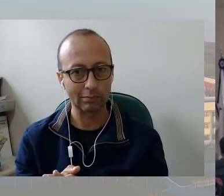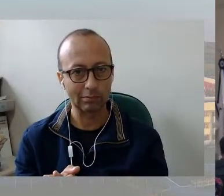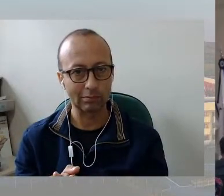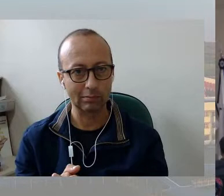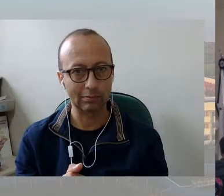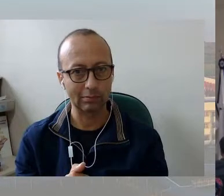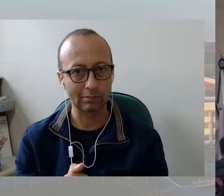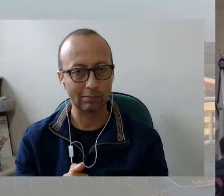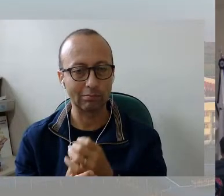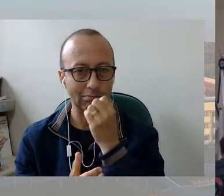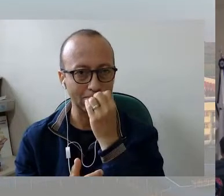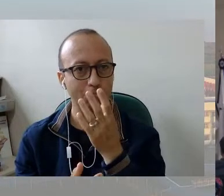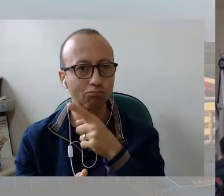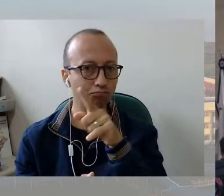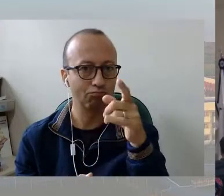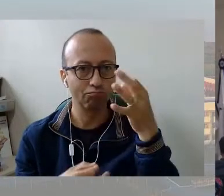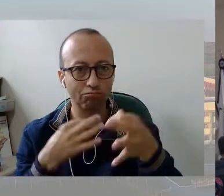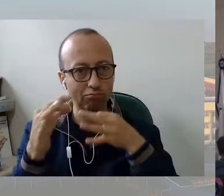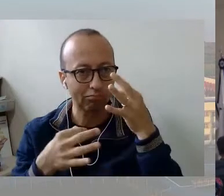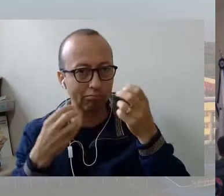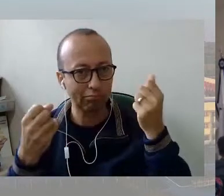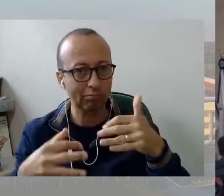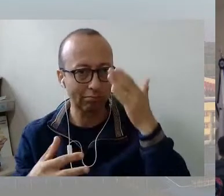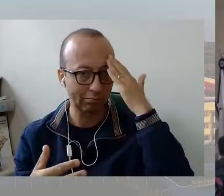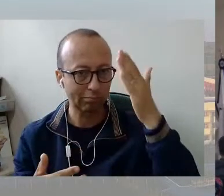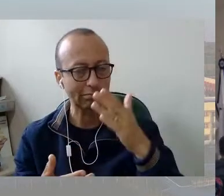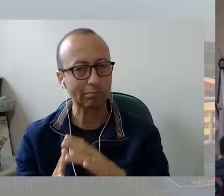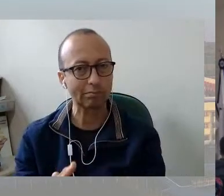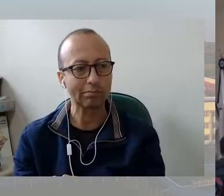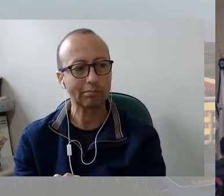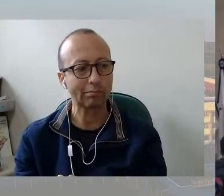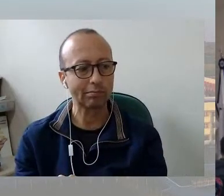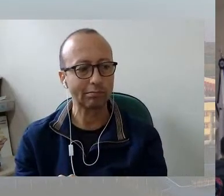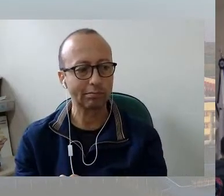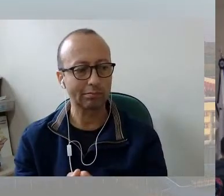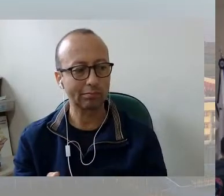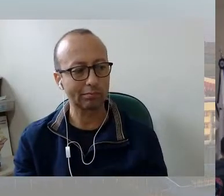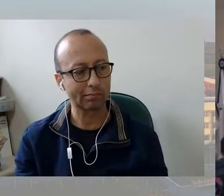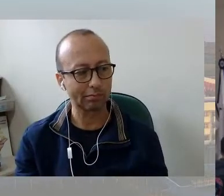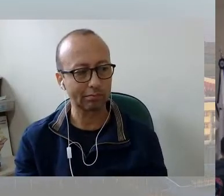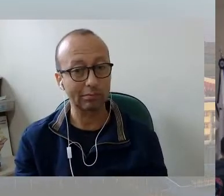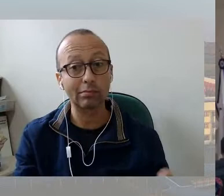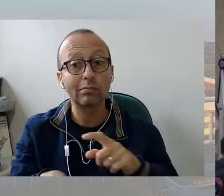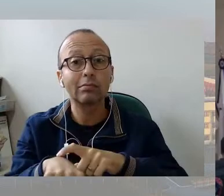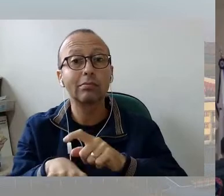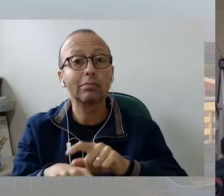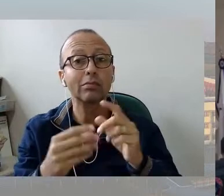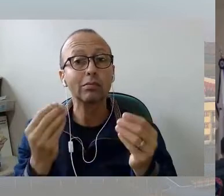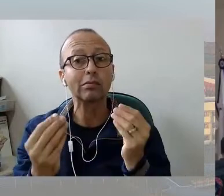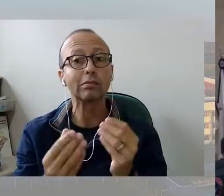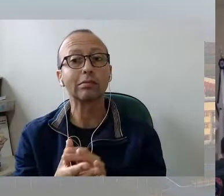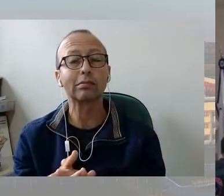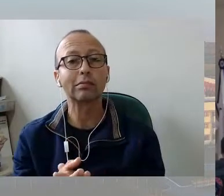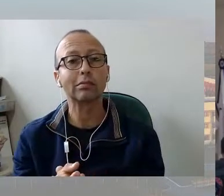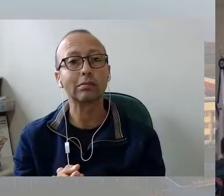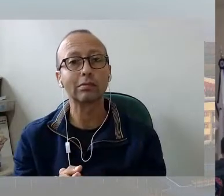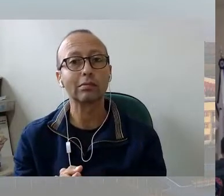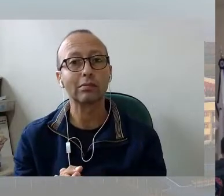Então, agradeço a todas as manifestações. Pessoal, em relação ao horário,